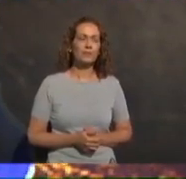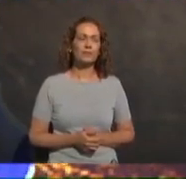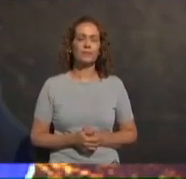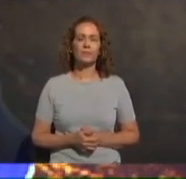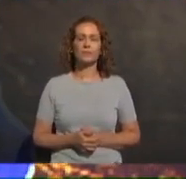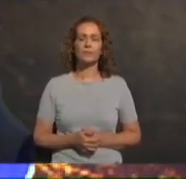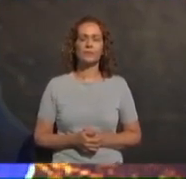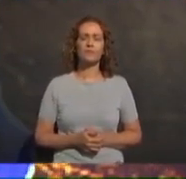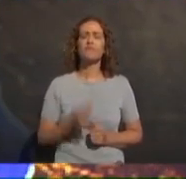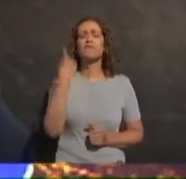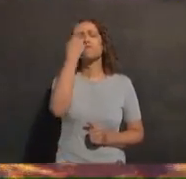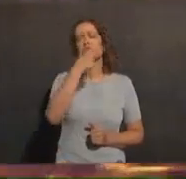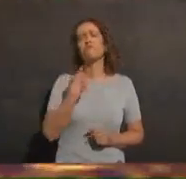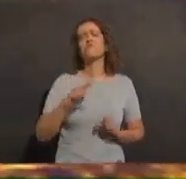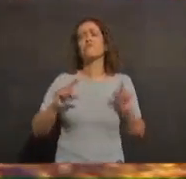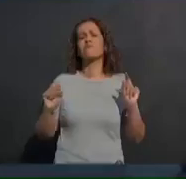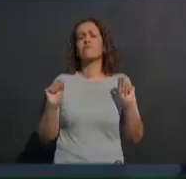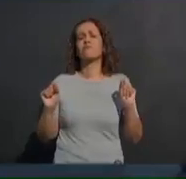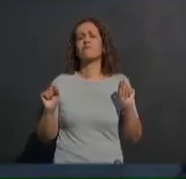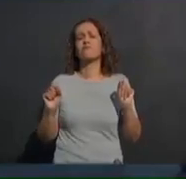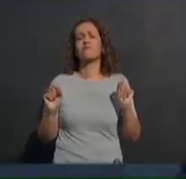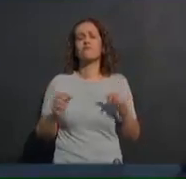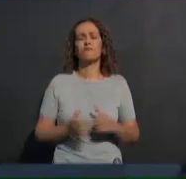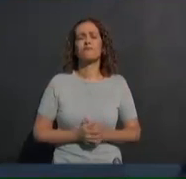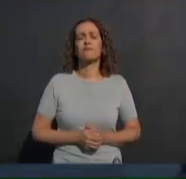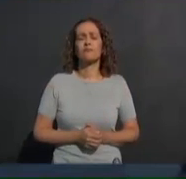Sabe que cara é essa aí?